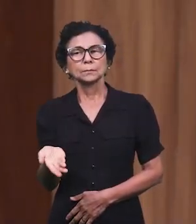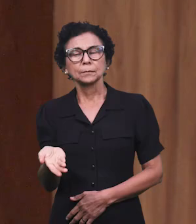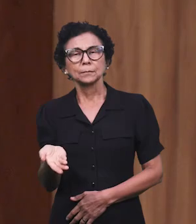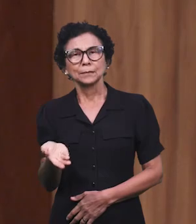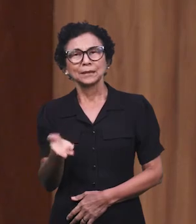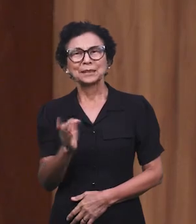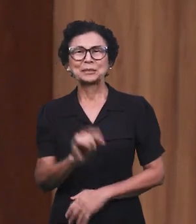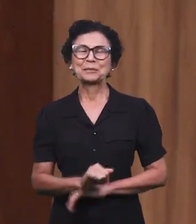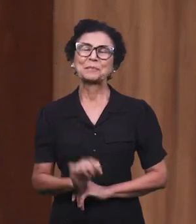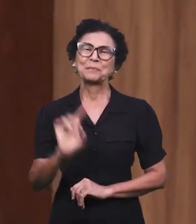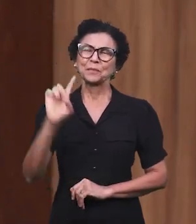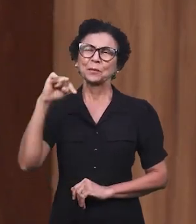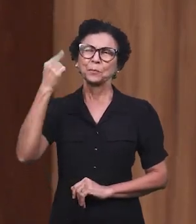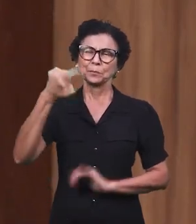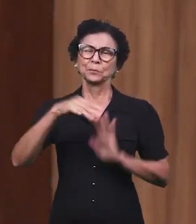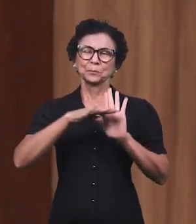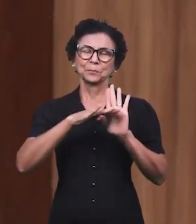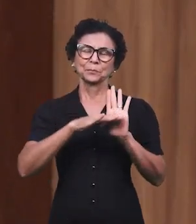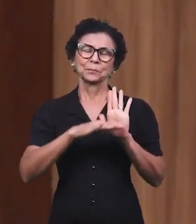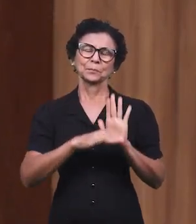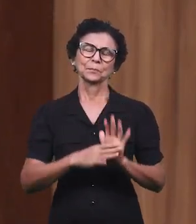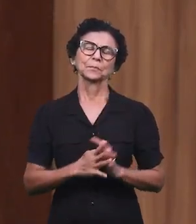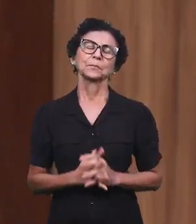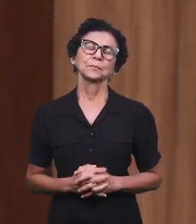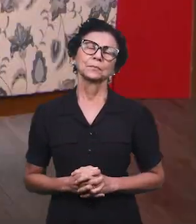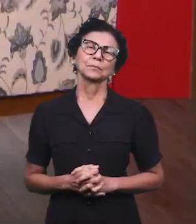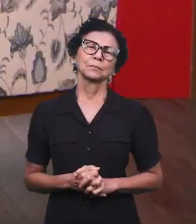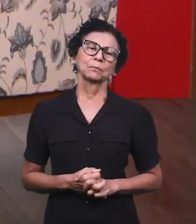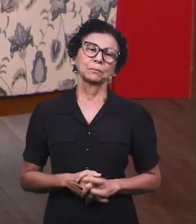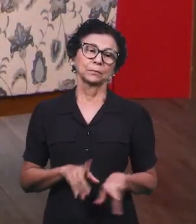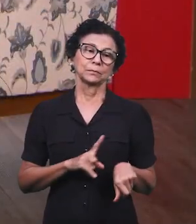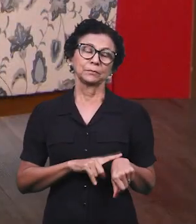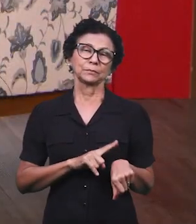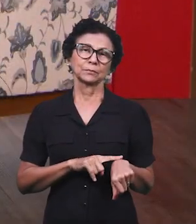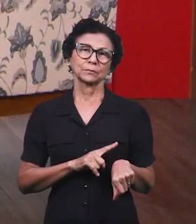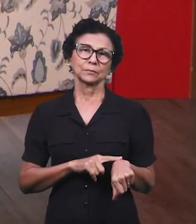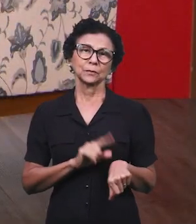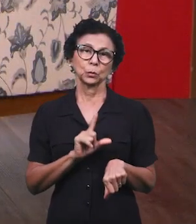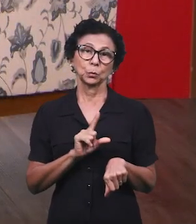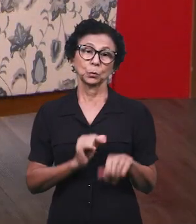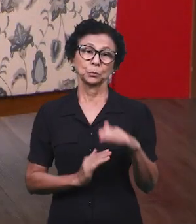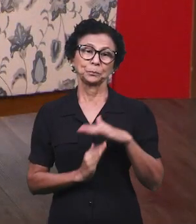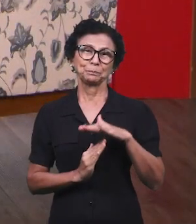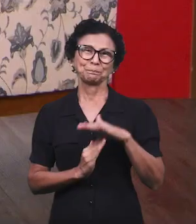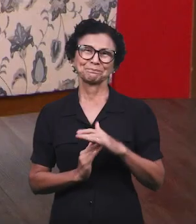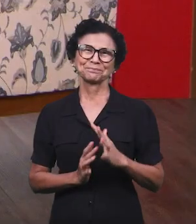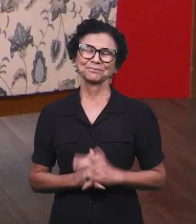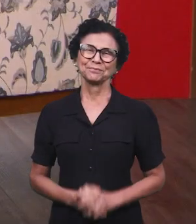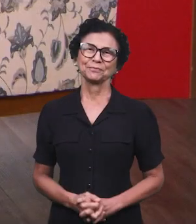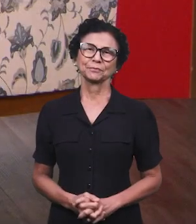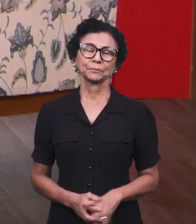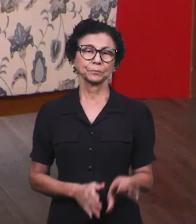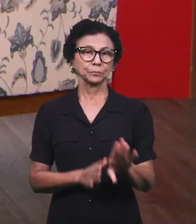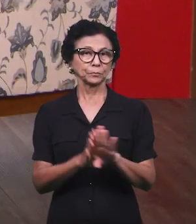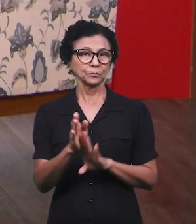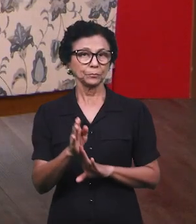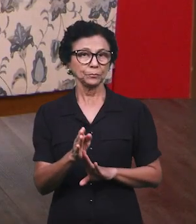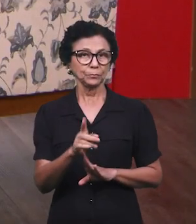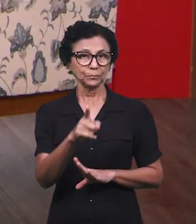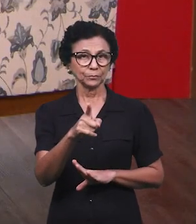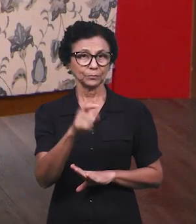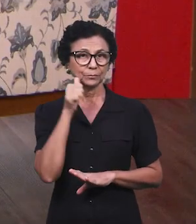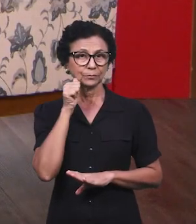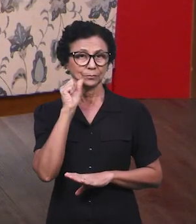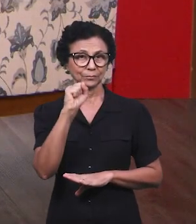estamos encerrando aqui esse episódio hoje, o nosso tempo já está no limite, mas fica aqui um conselho, né? Para a